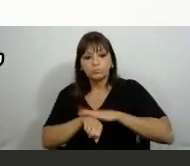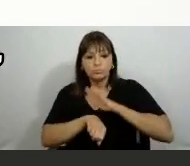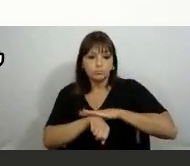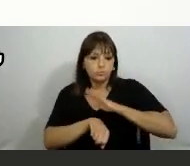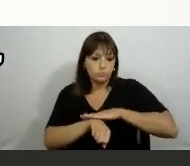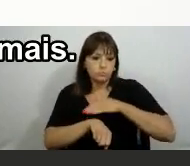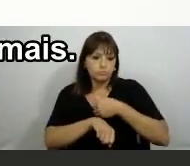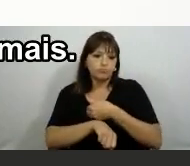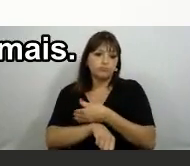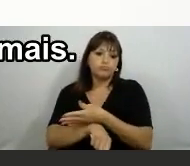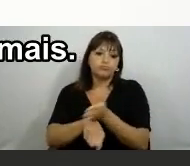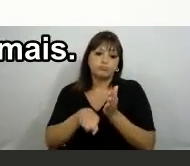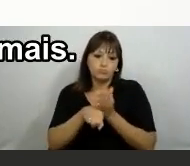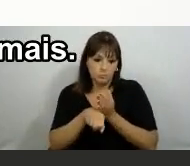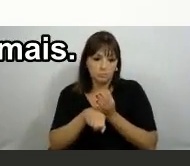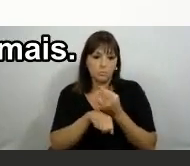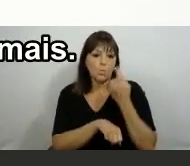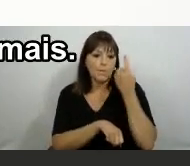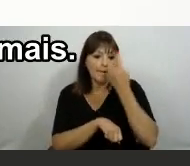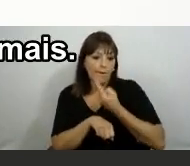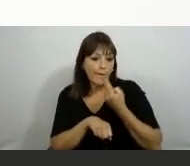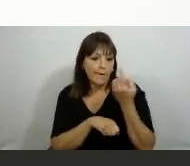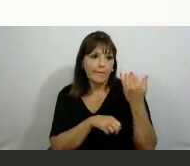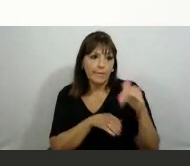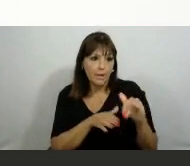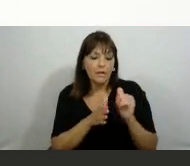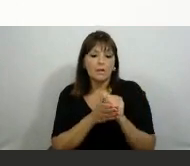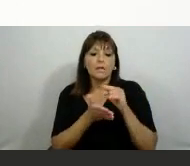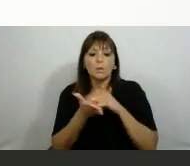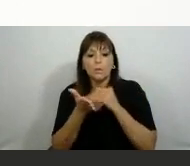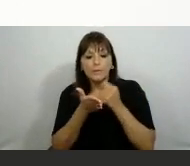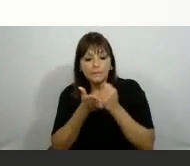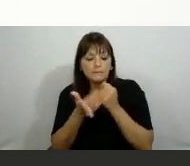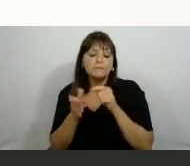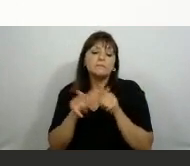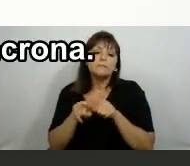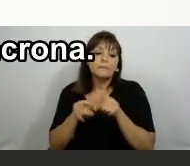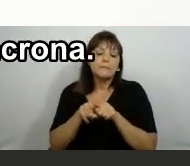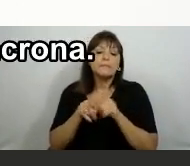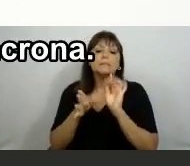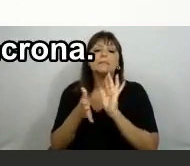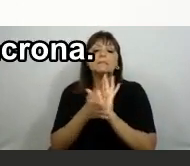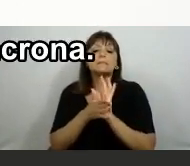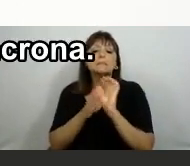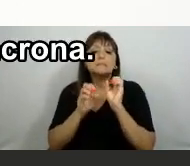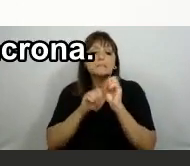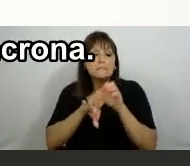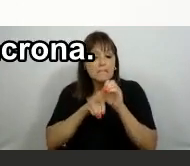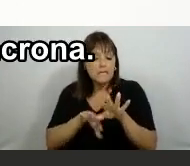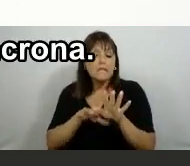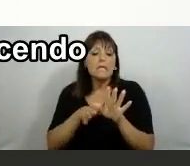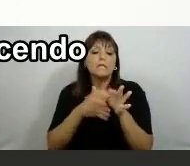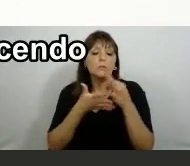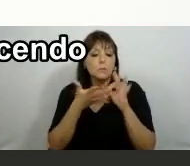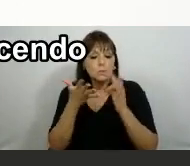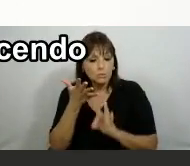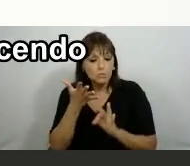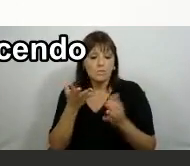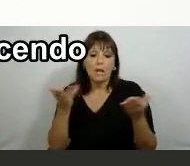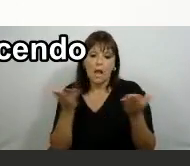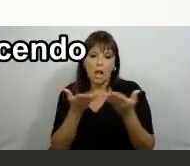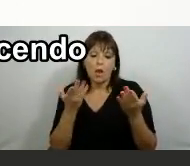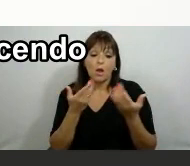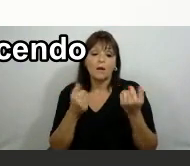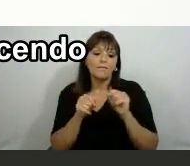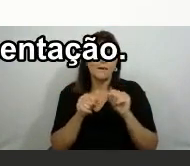uma documentação, ensinando, corrigindo e tudo mais. Hoje, 1 ano depois, a gente faz isso de forma síncrona. Então,